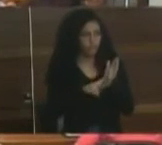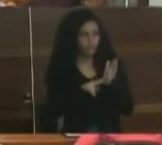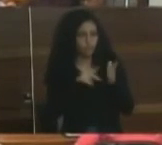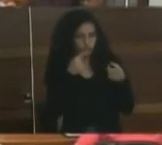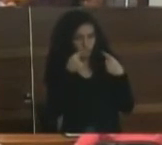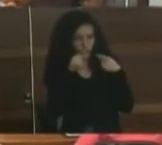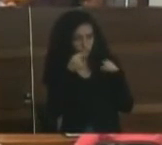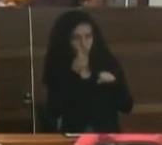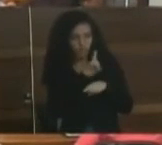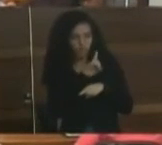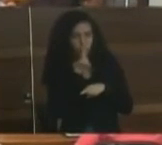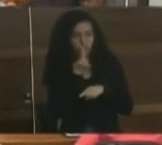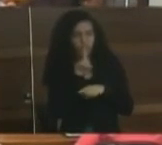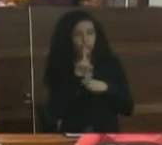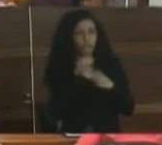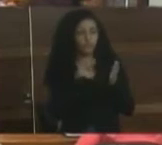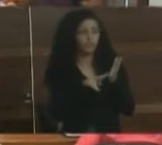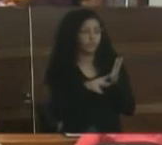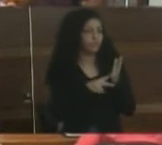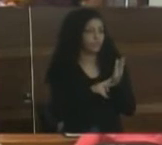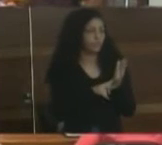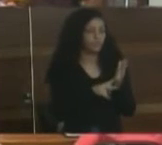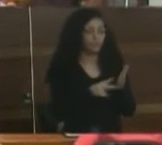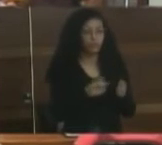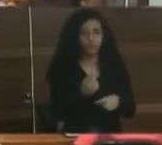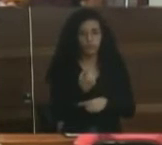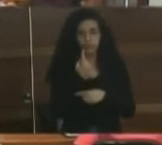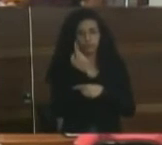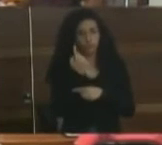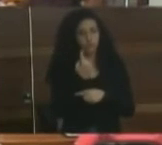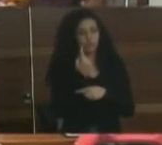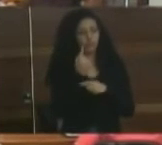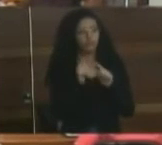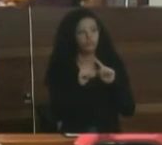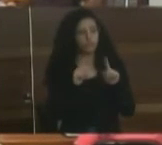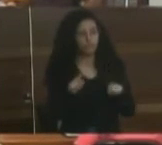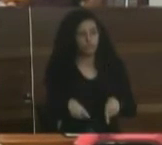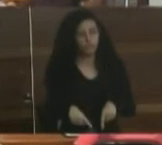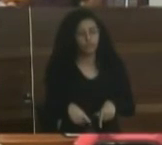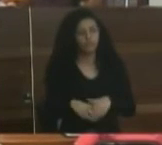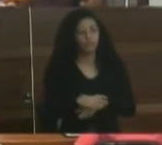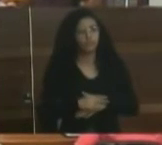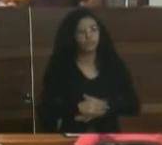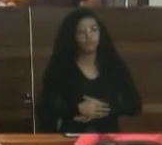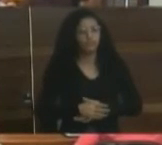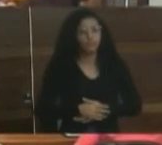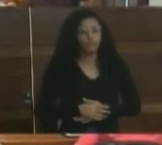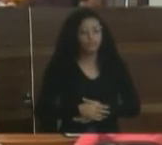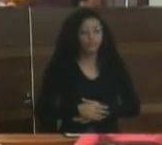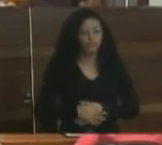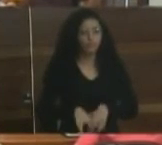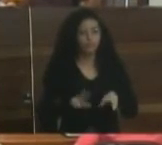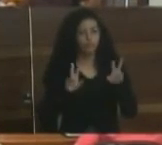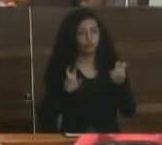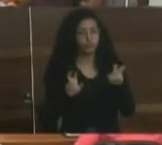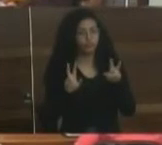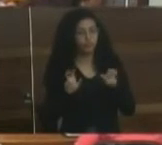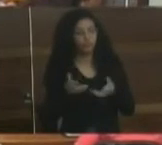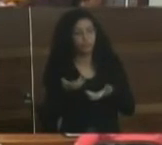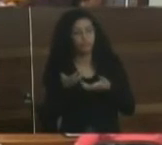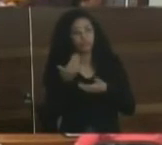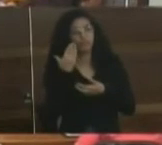beijar a notificação agora pegando mesmo que tem 16 pega toca tornar a boca